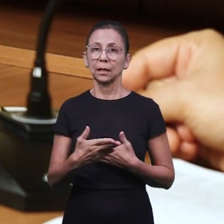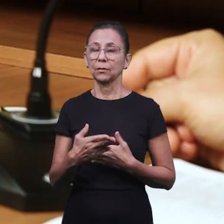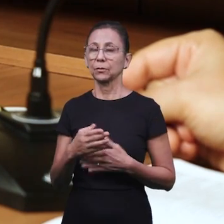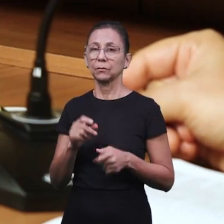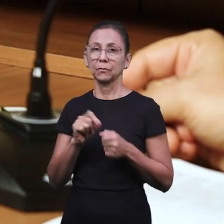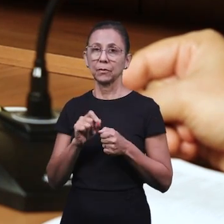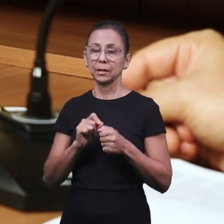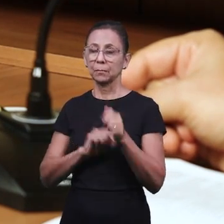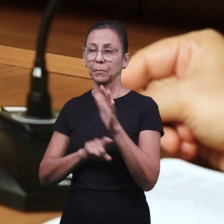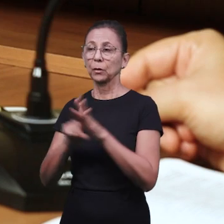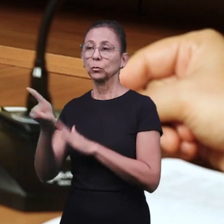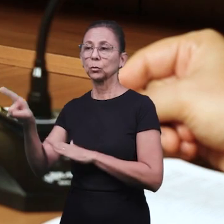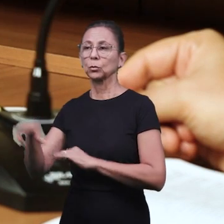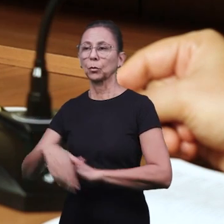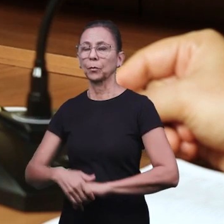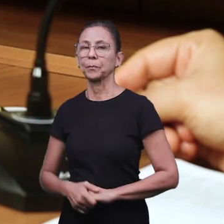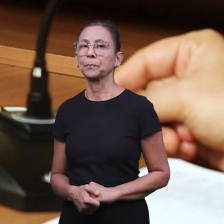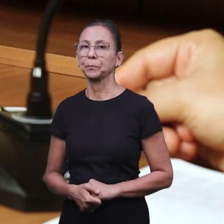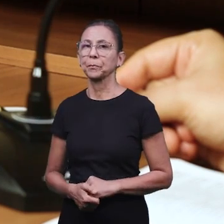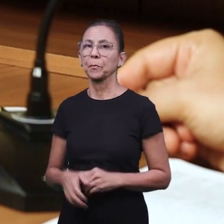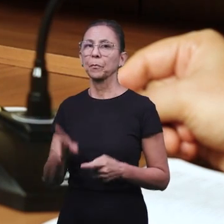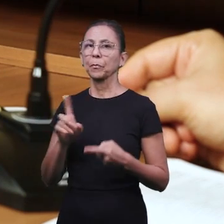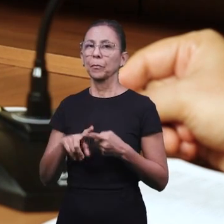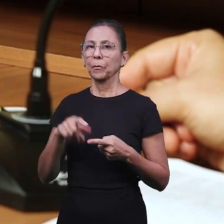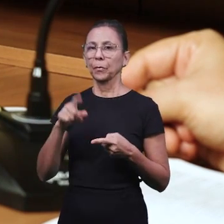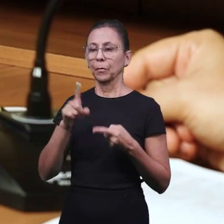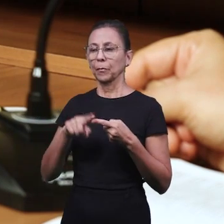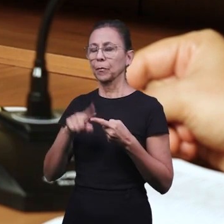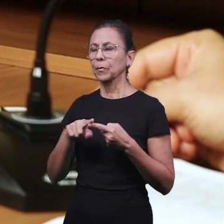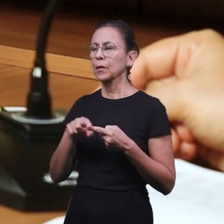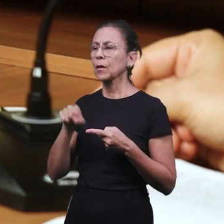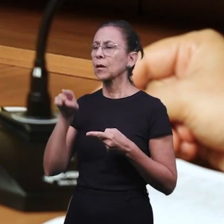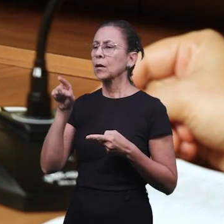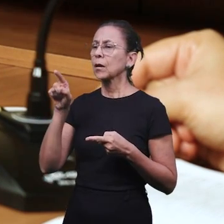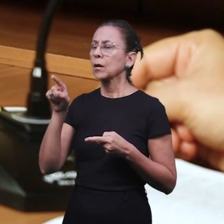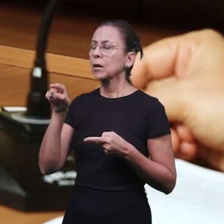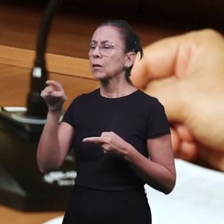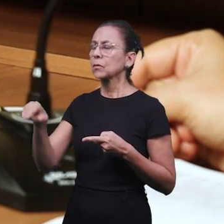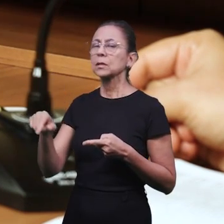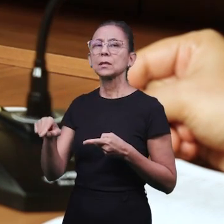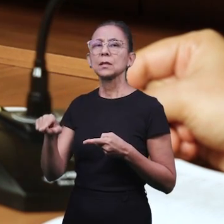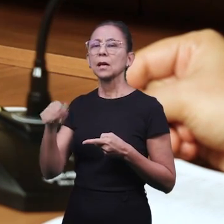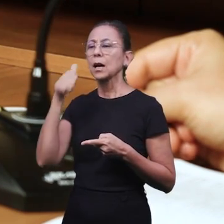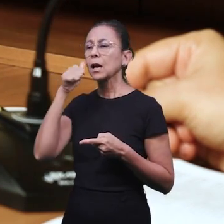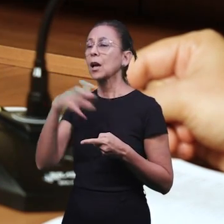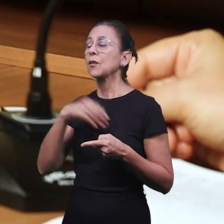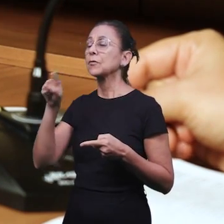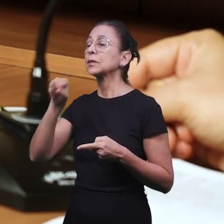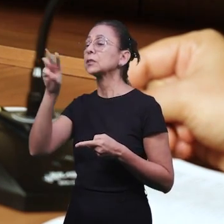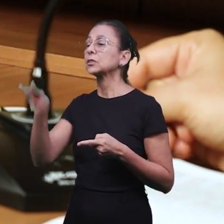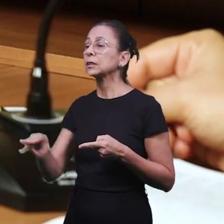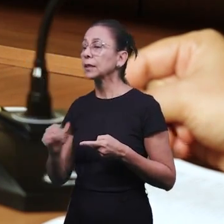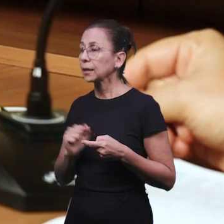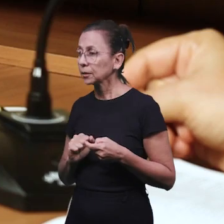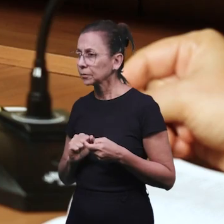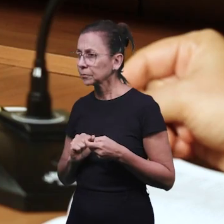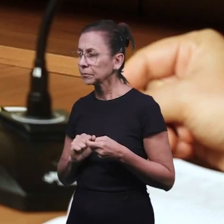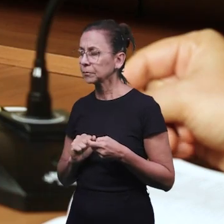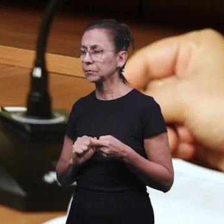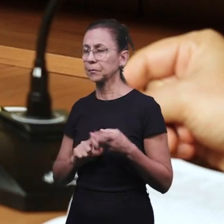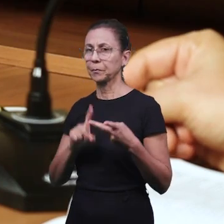Primeiro, de quem tu és filha? Segundo, há lugar na tua casa para pousarmos esta